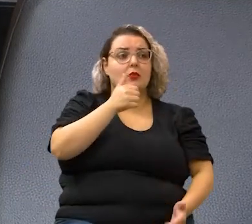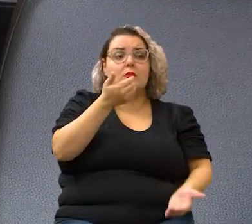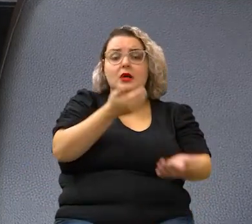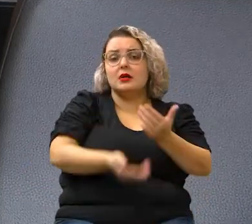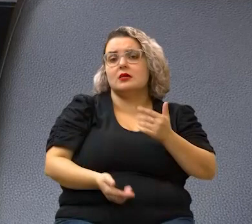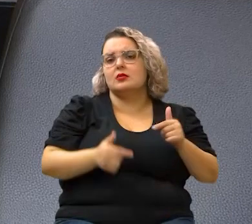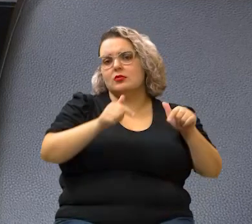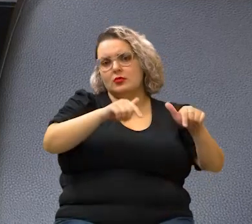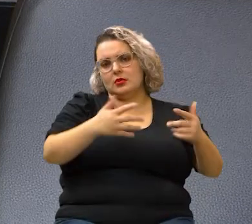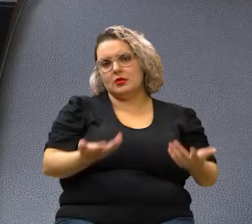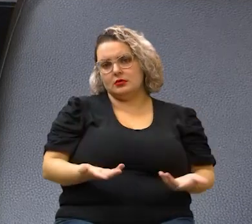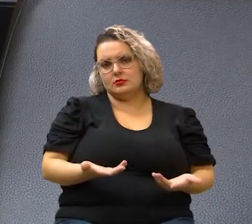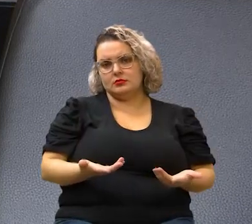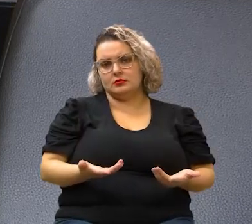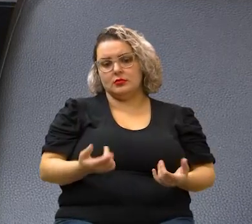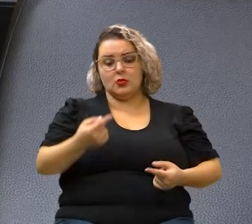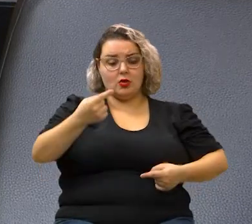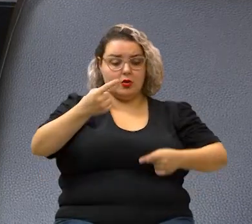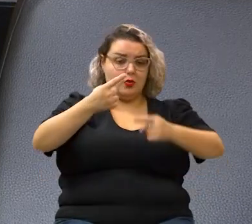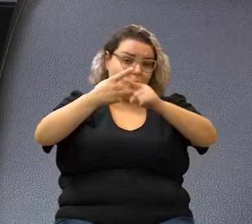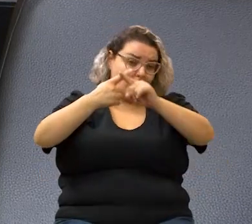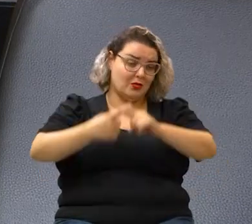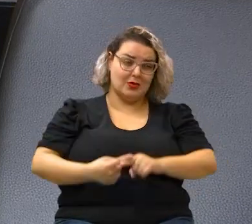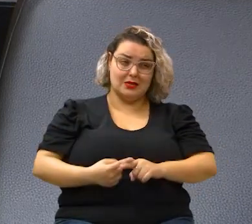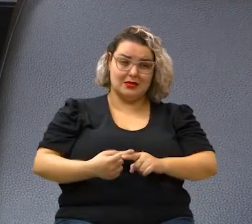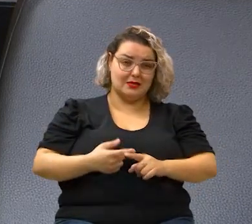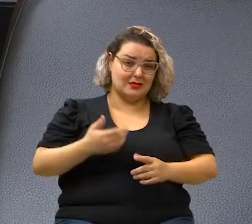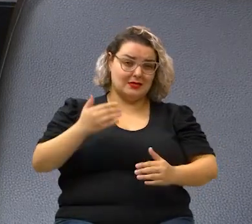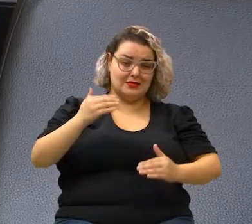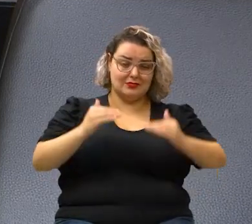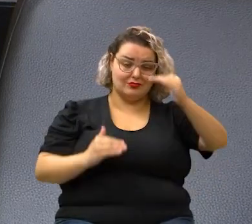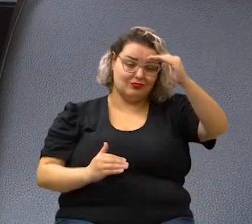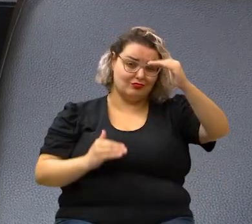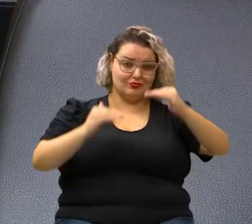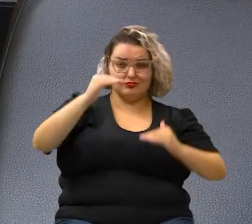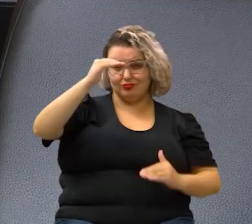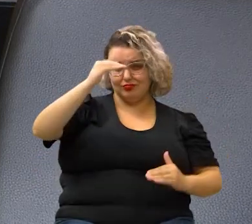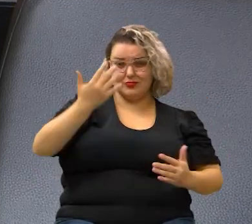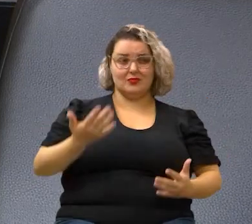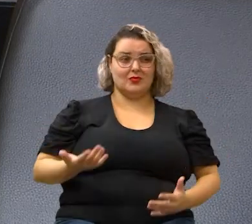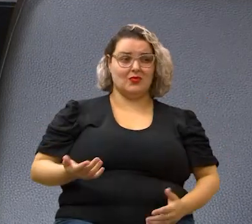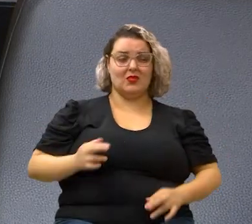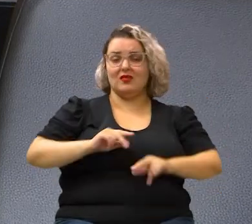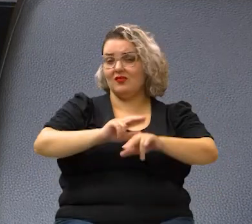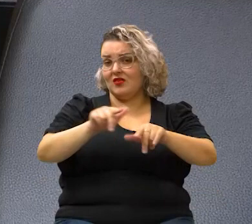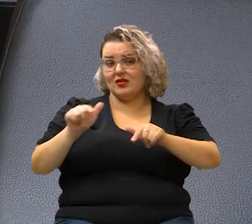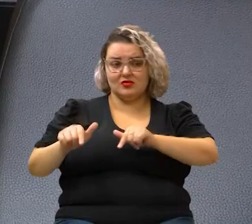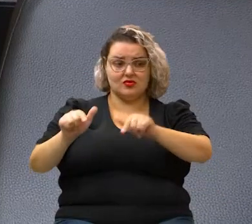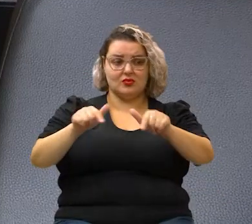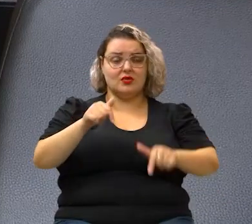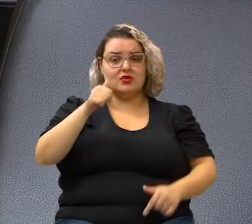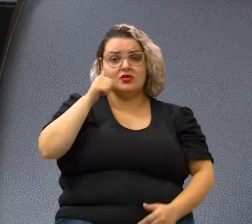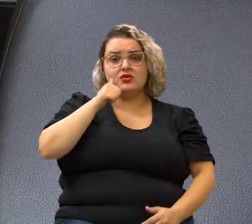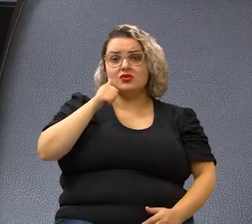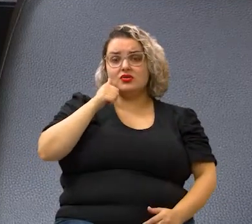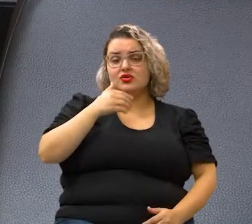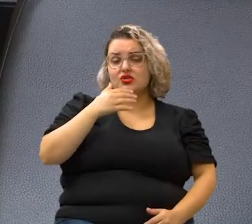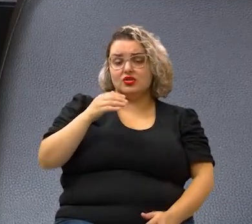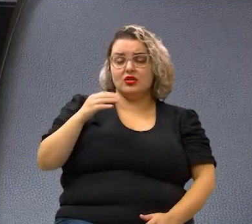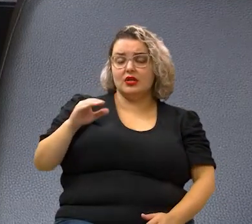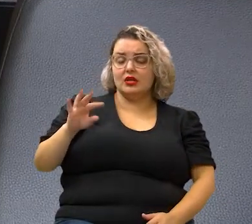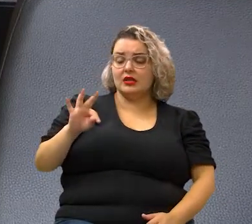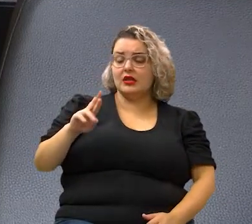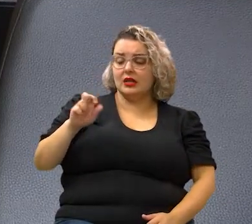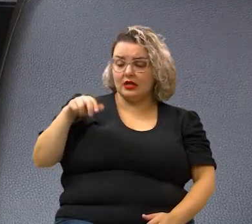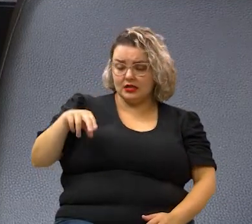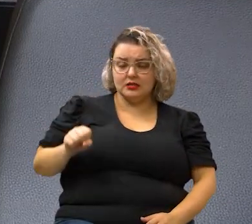estão perdendo espaço, né? E está ficando uma competição desleal, tendo em vista inúmeros casos no mundo todo de trans que